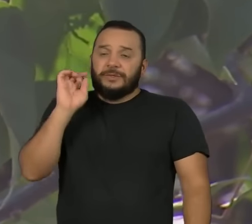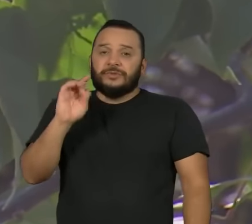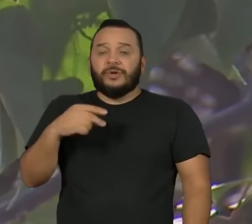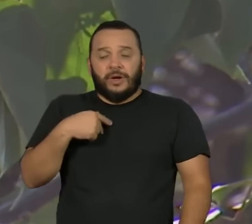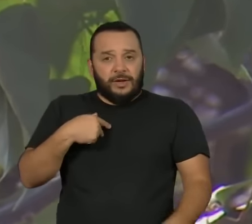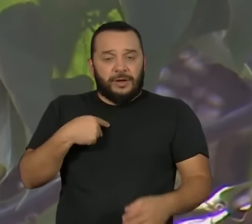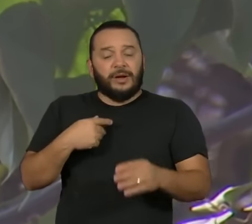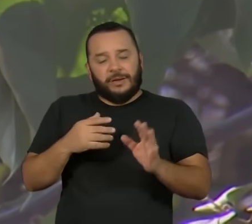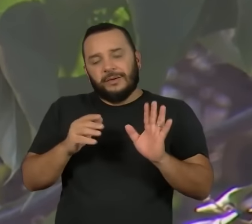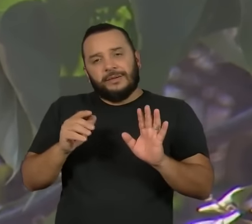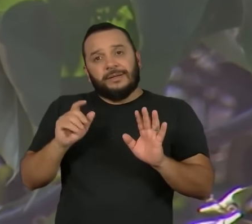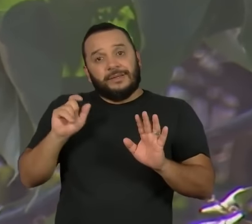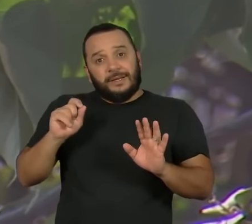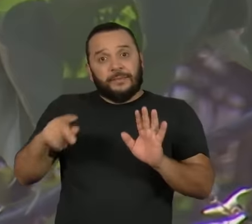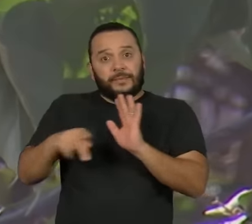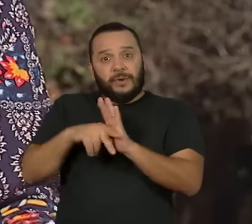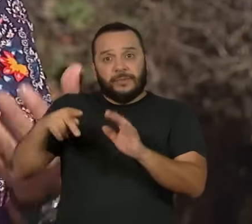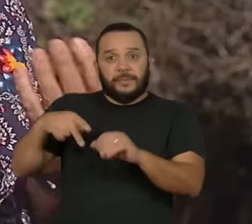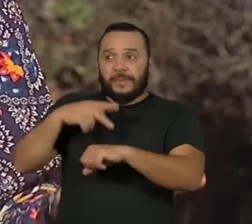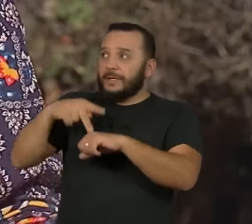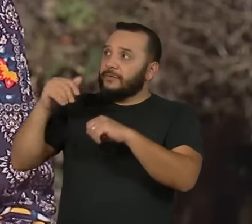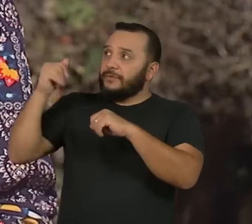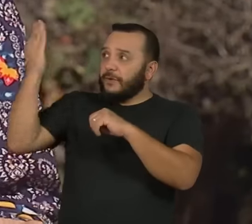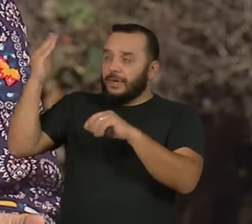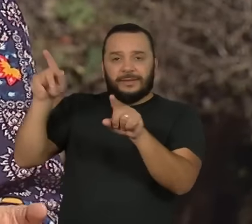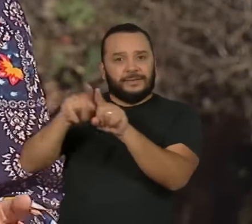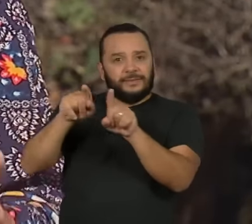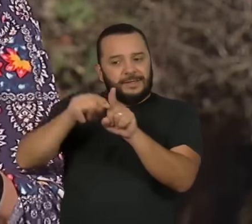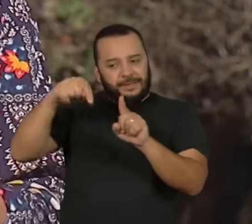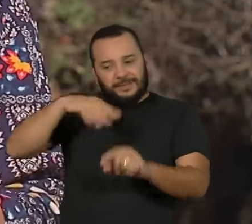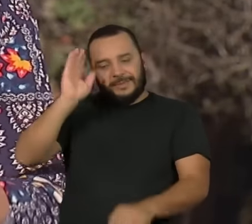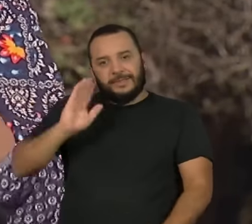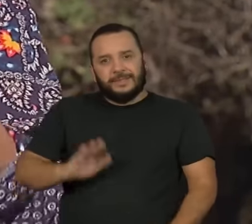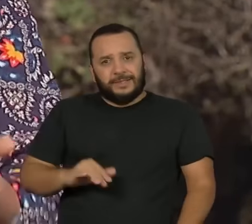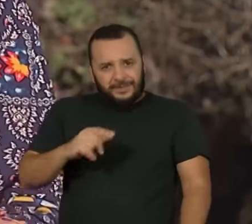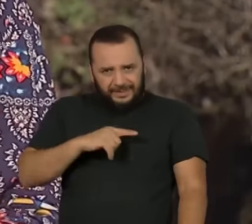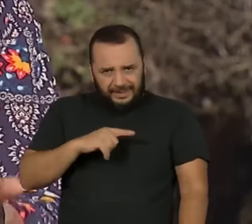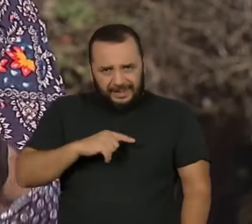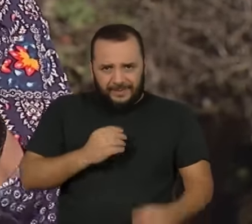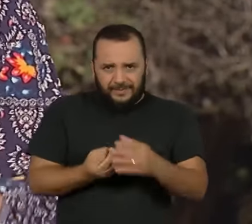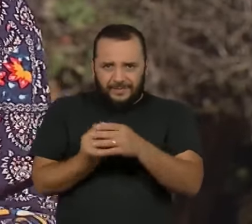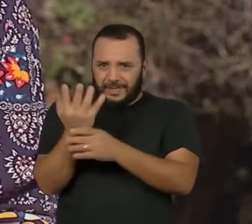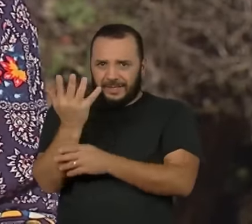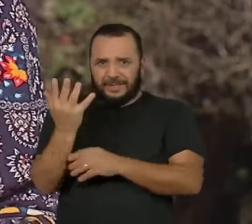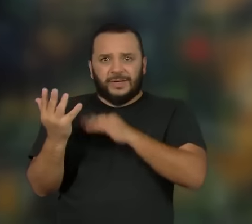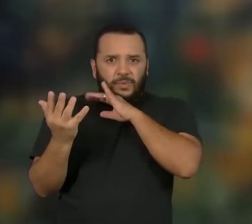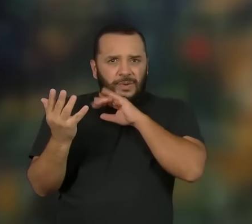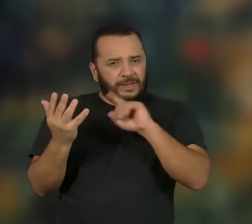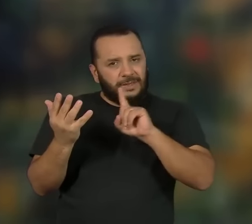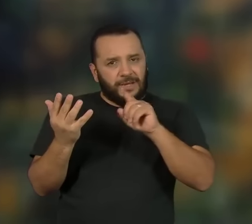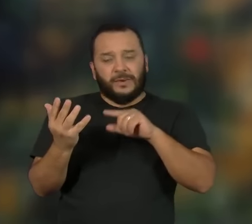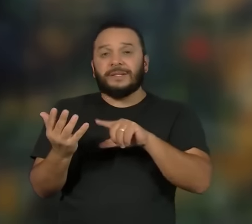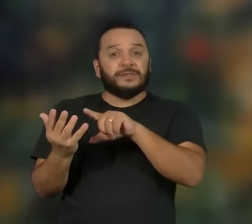exóticas, é para plantas nativas também. Não existe planta ruim, existe mal escolhida e mal cuidada.